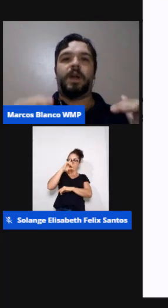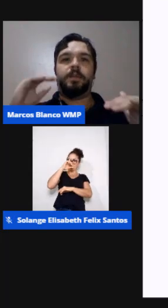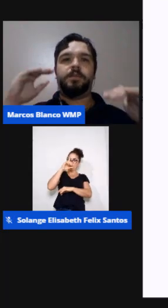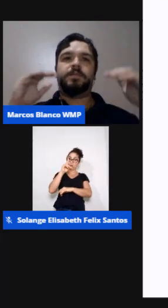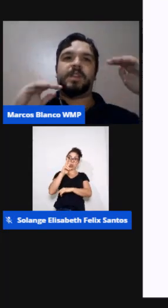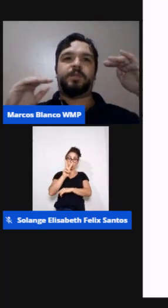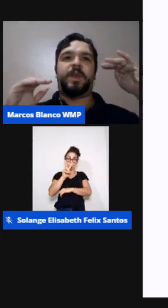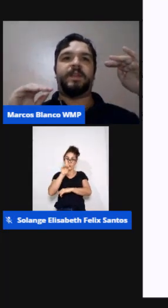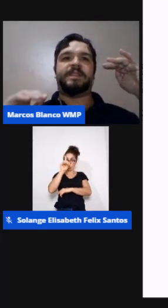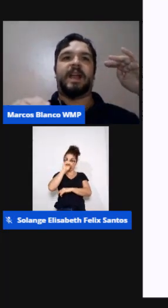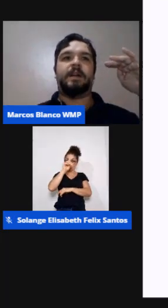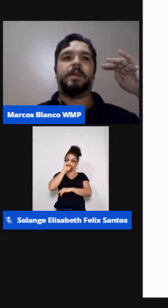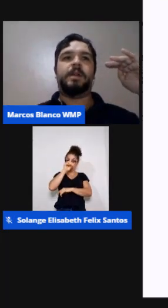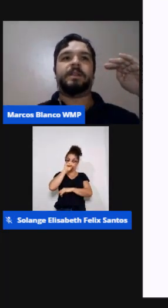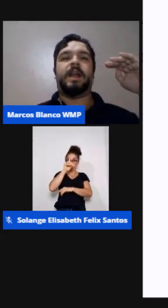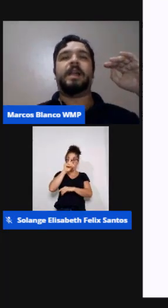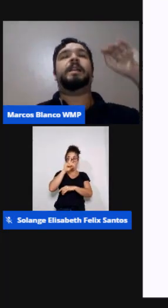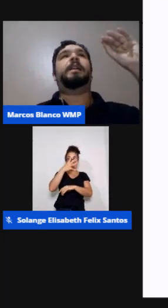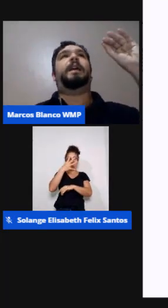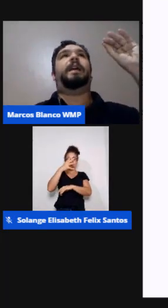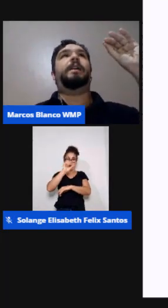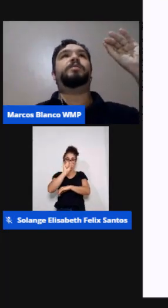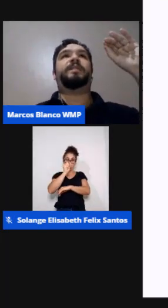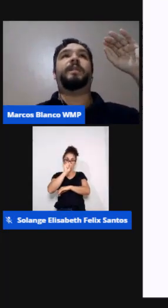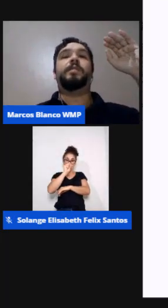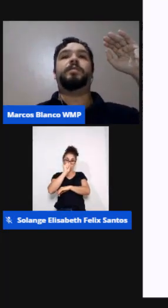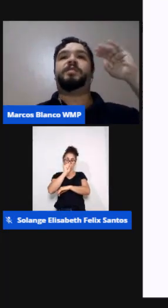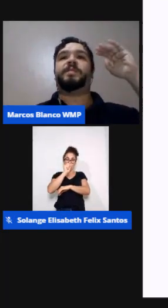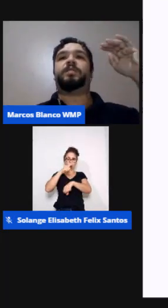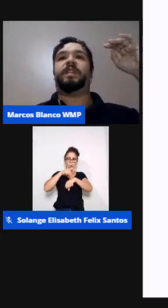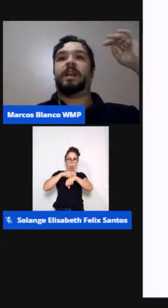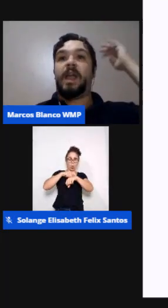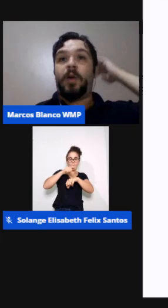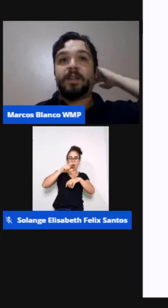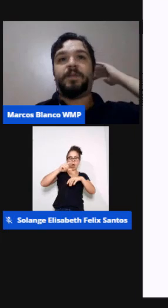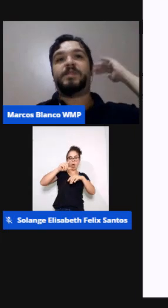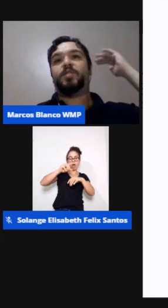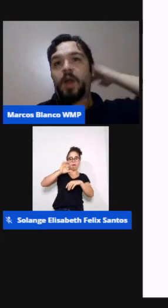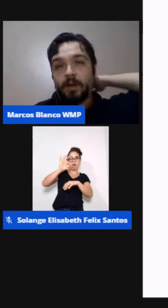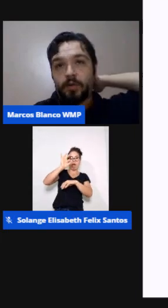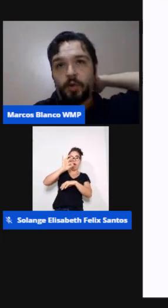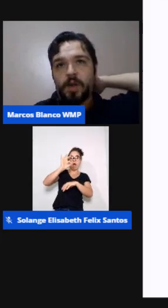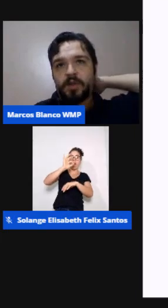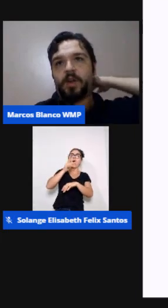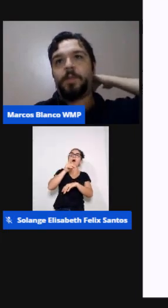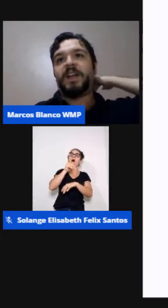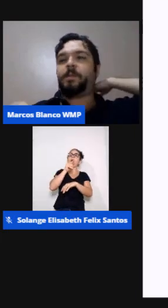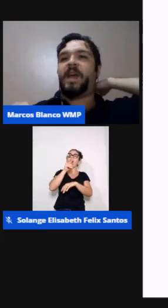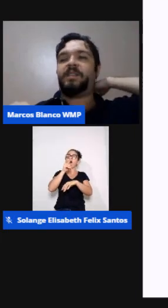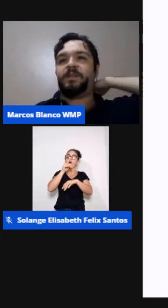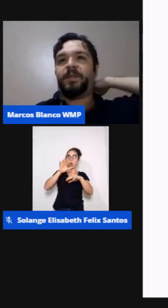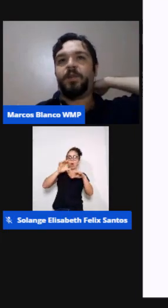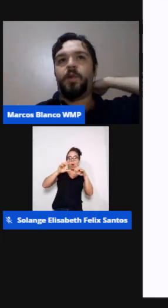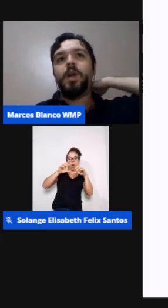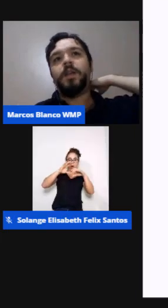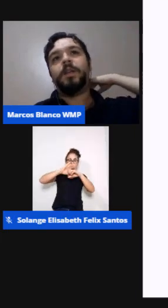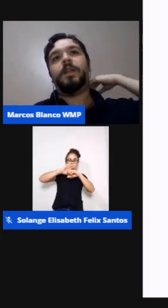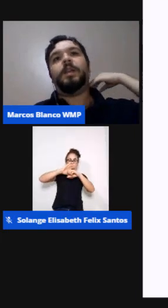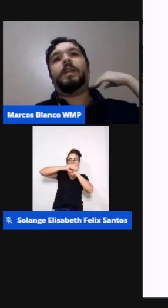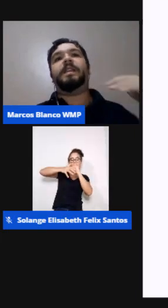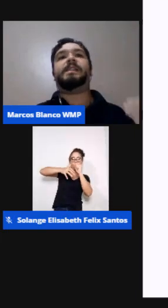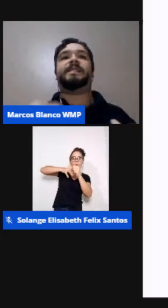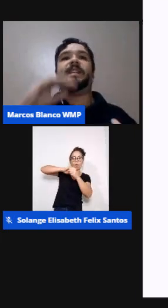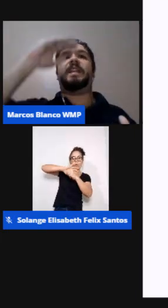ficam flutuando na superfície d'água, tá? O sifão respiratório dela agora se torna no dorso, não mais na parte